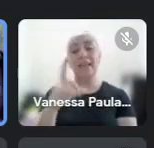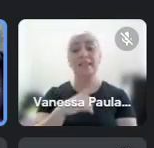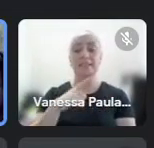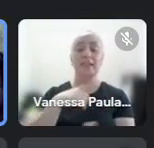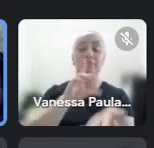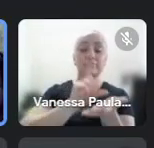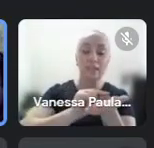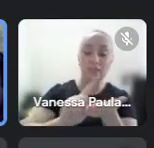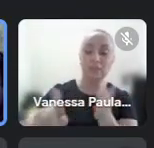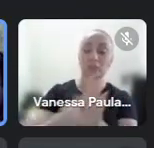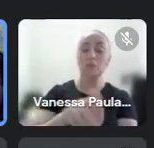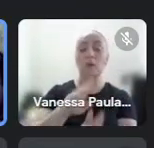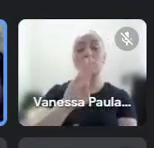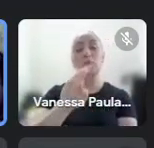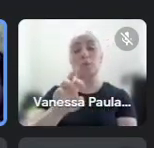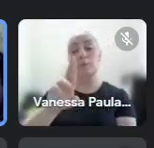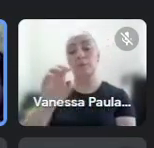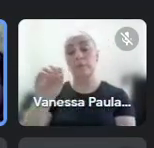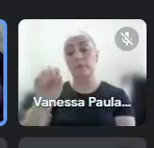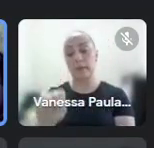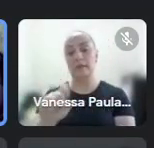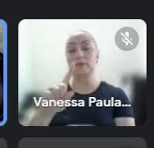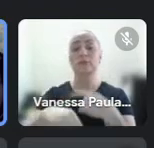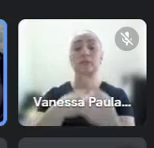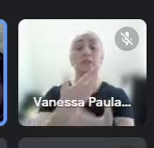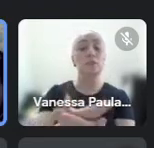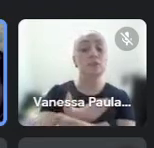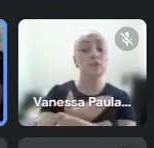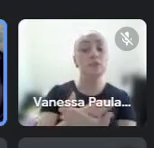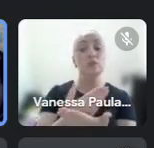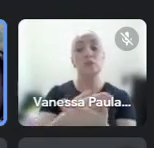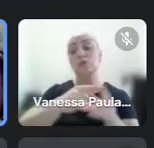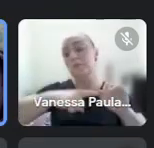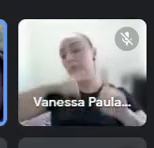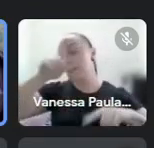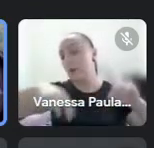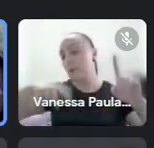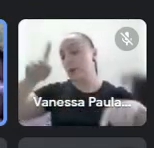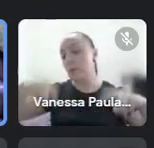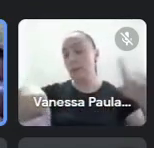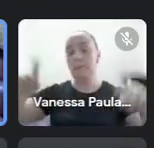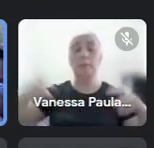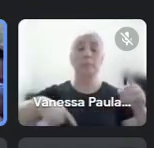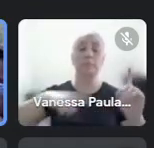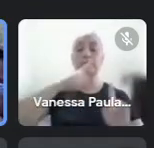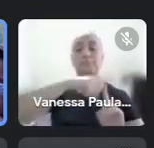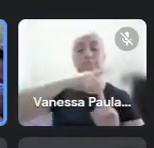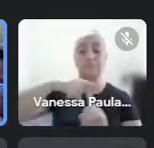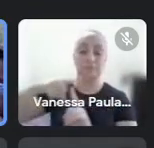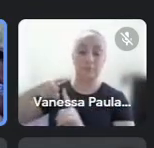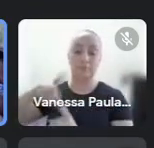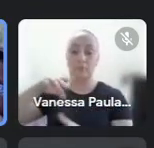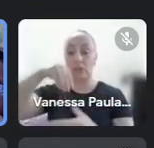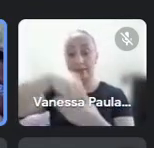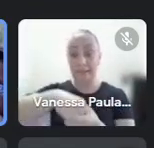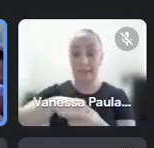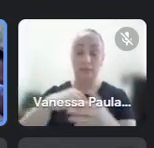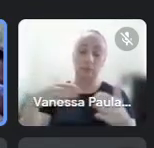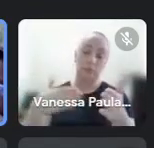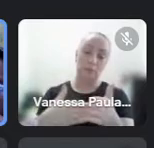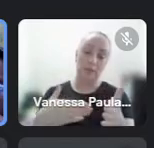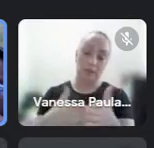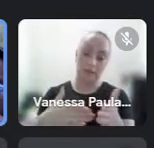toxicologia, e nós fizemos um estudo com uma variedade de espécies retiradas de dentro da barragem.